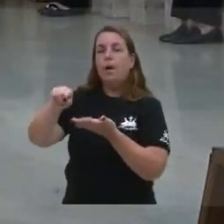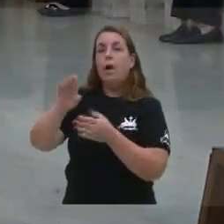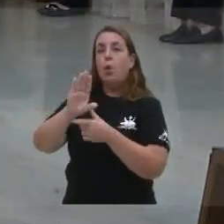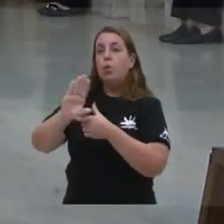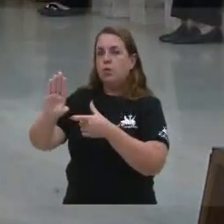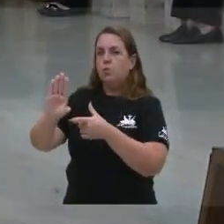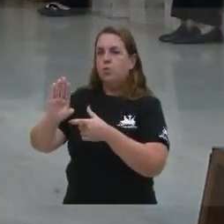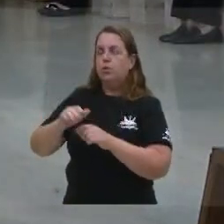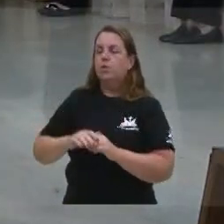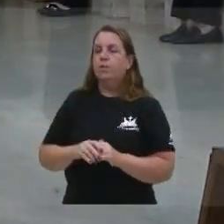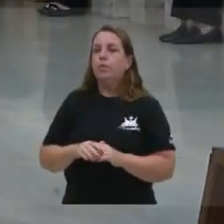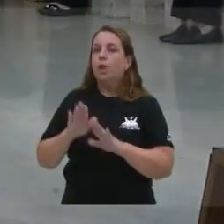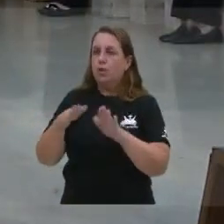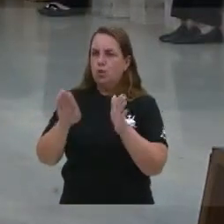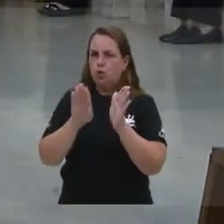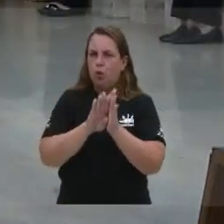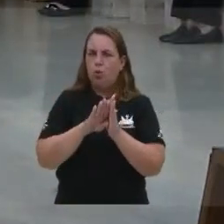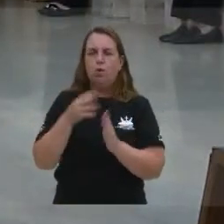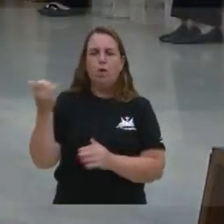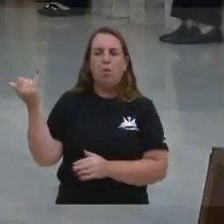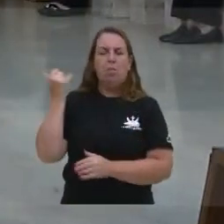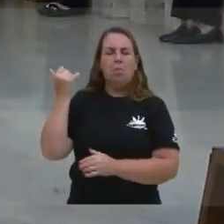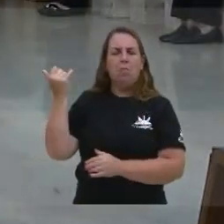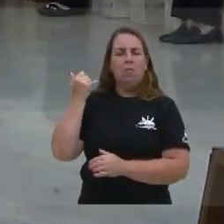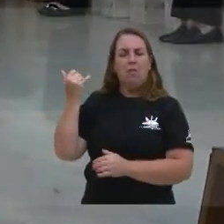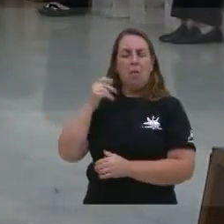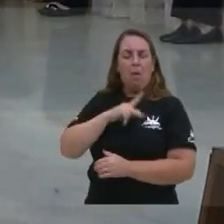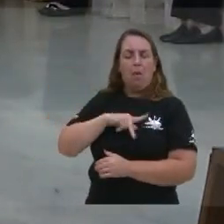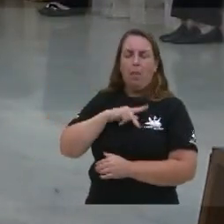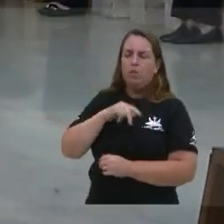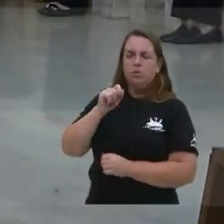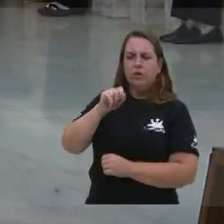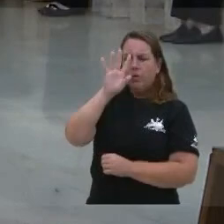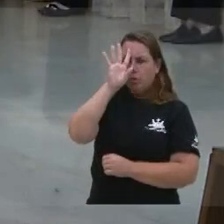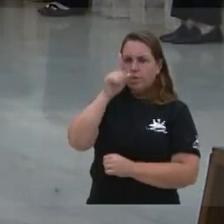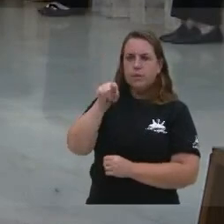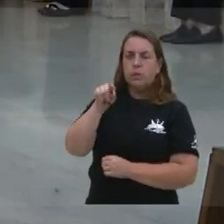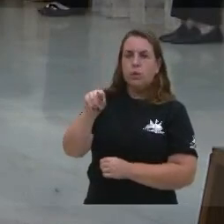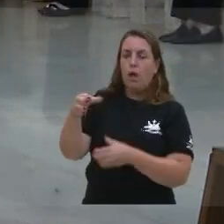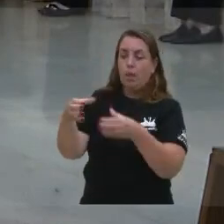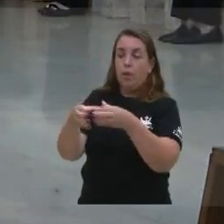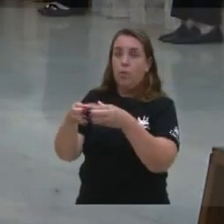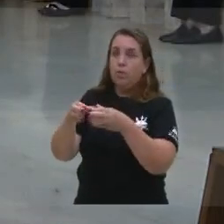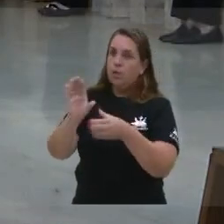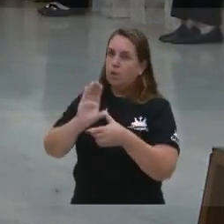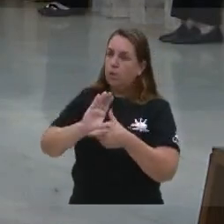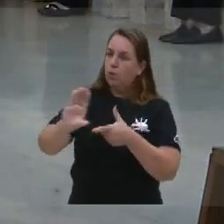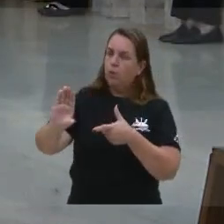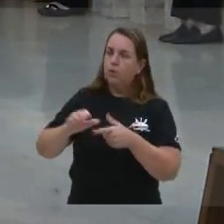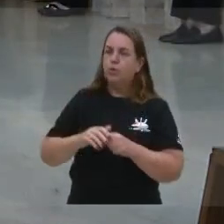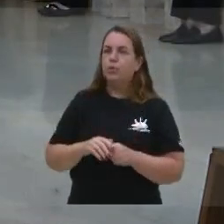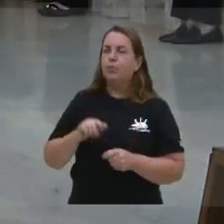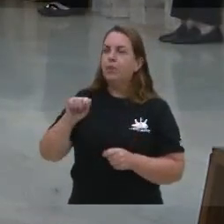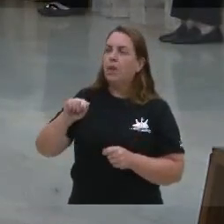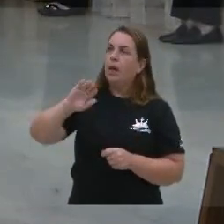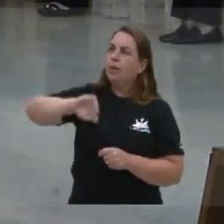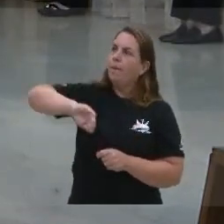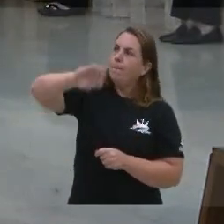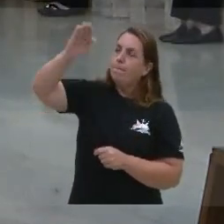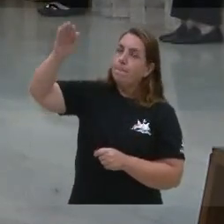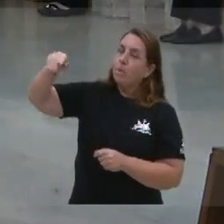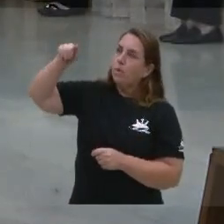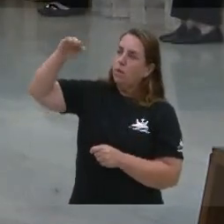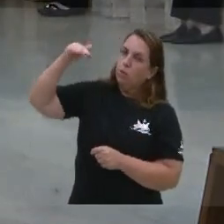E chegou aos ouvidos de Paulo algo que estava acontecendo em Corinto. No alto da montanha de